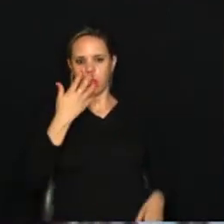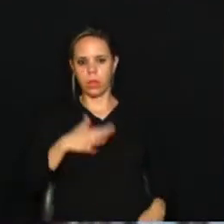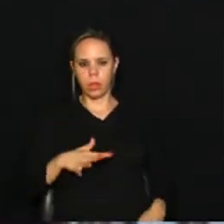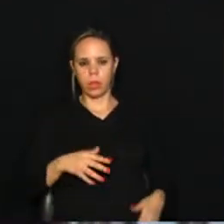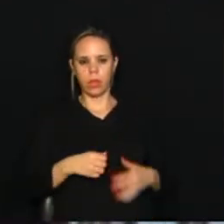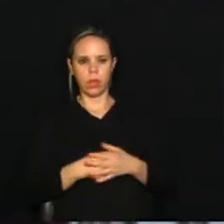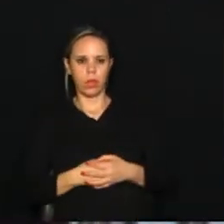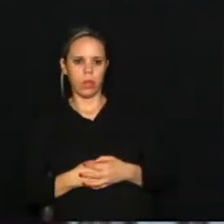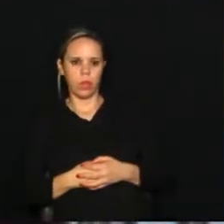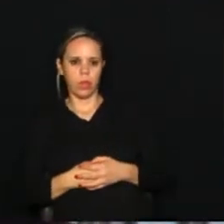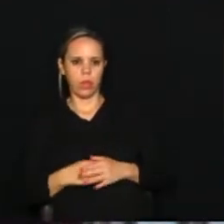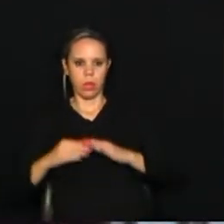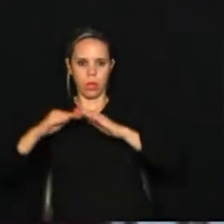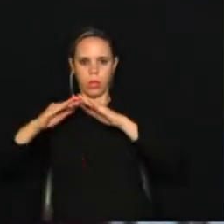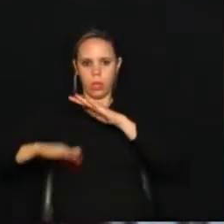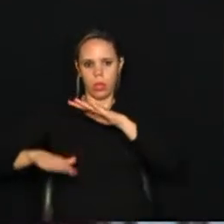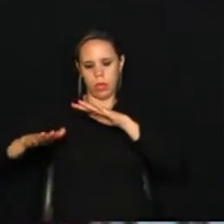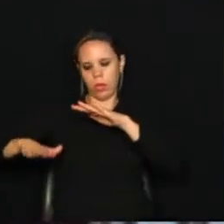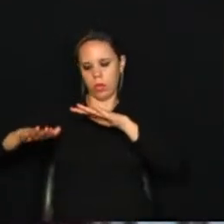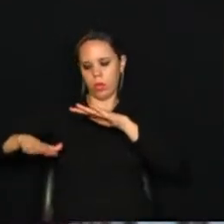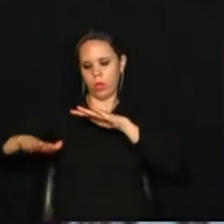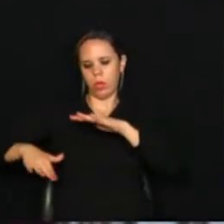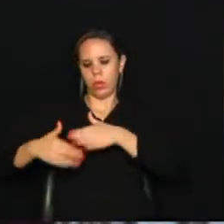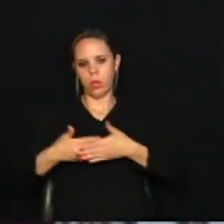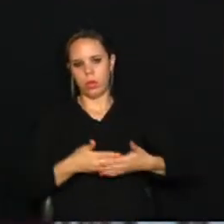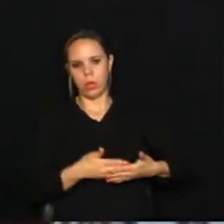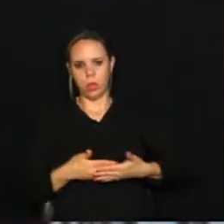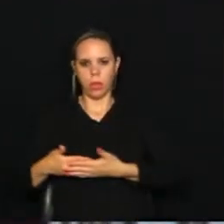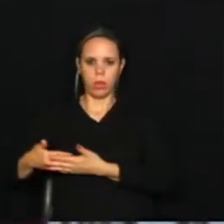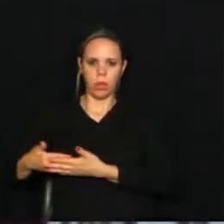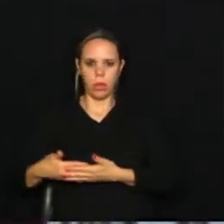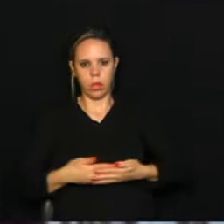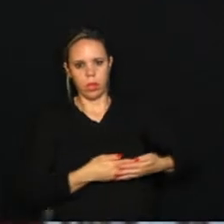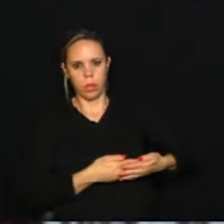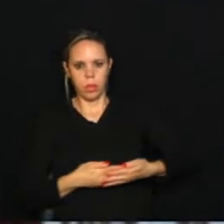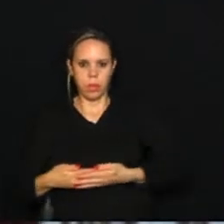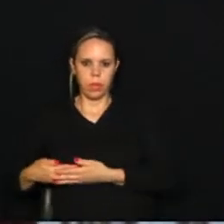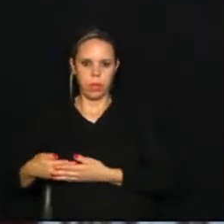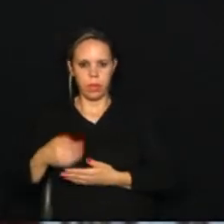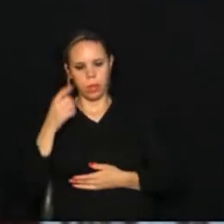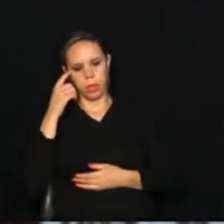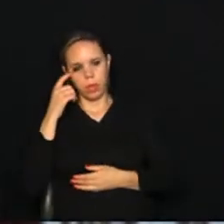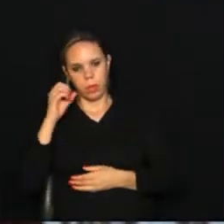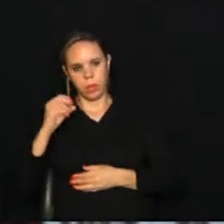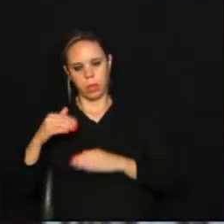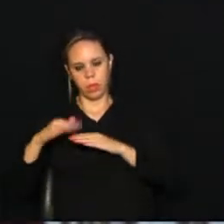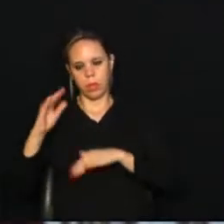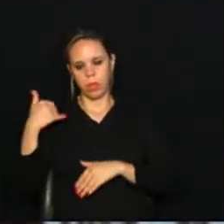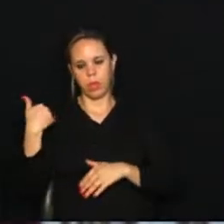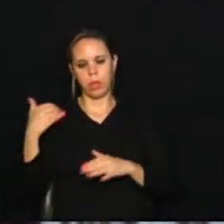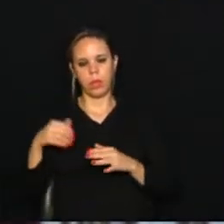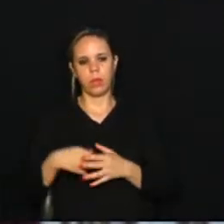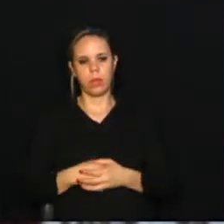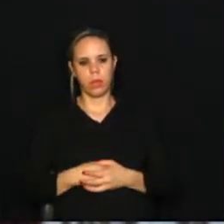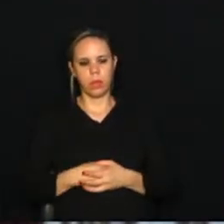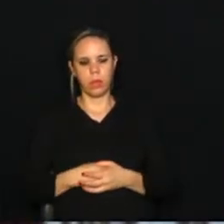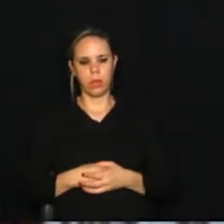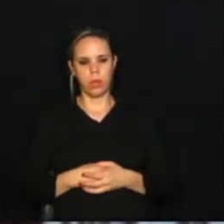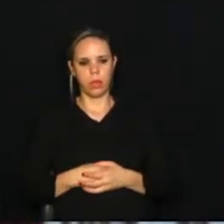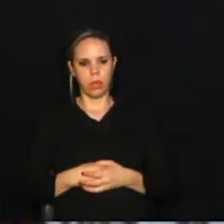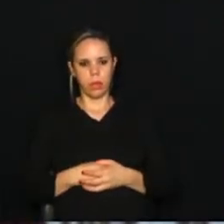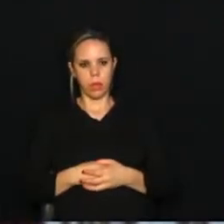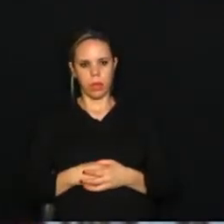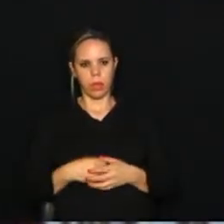crianças menores, bebês ou um pouco acima, há